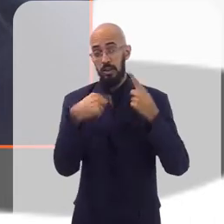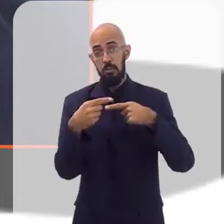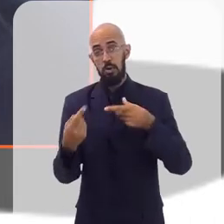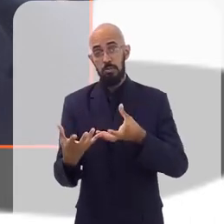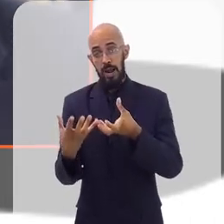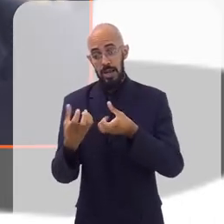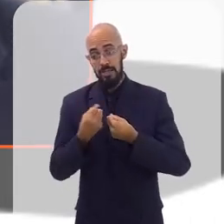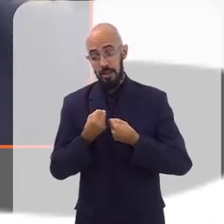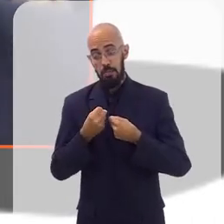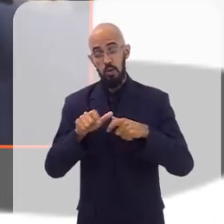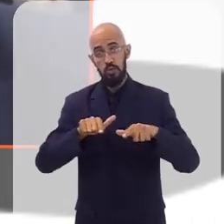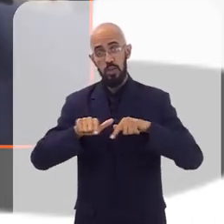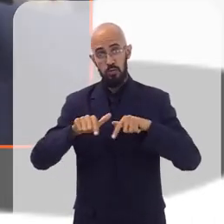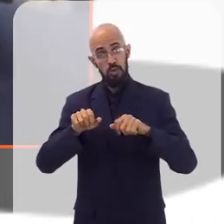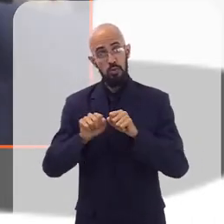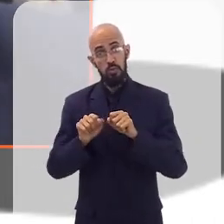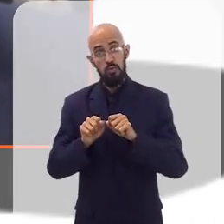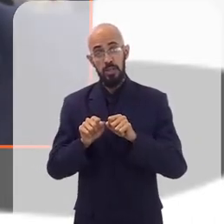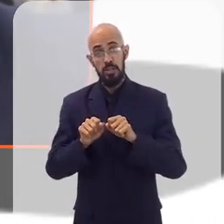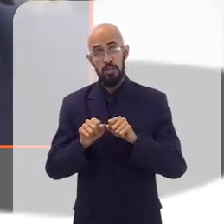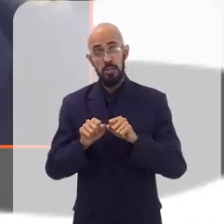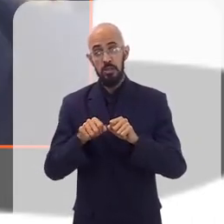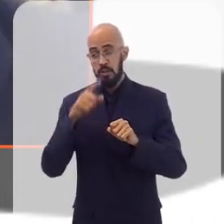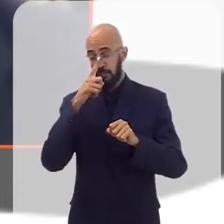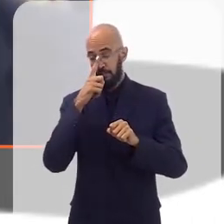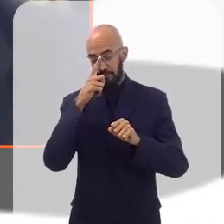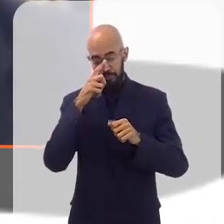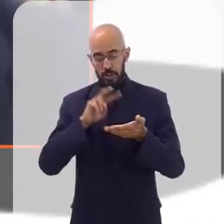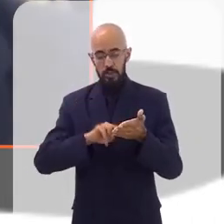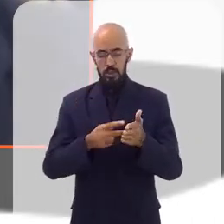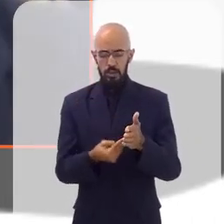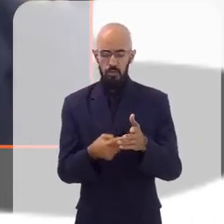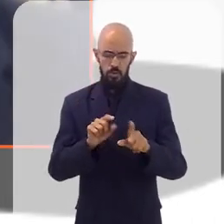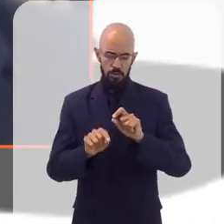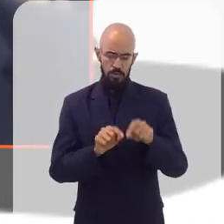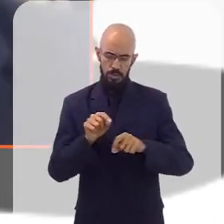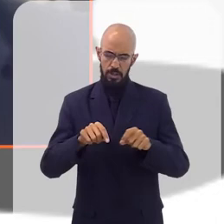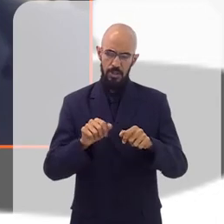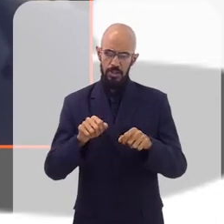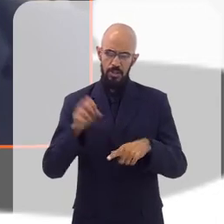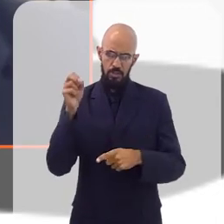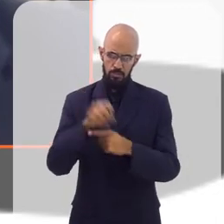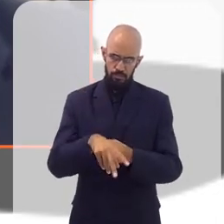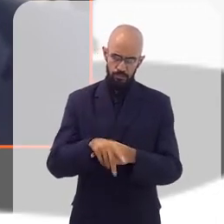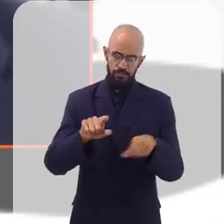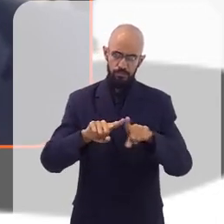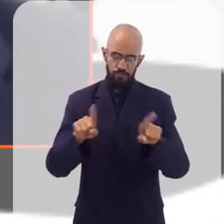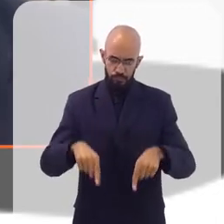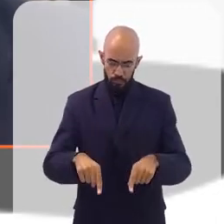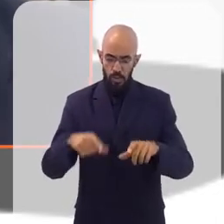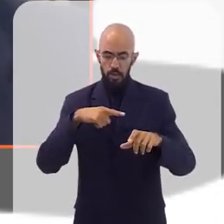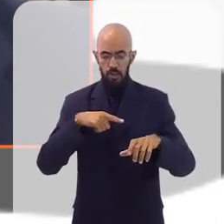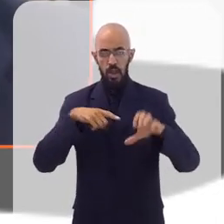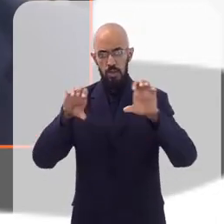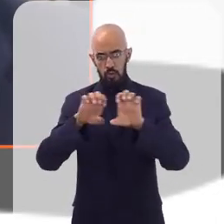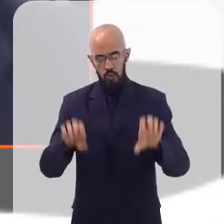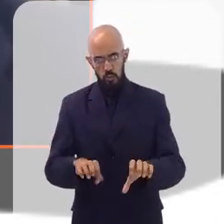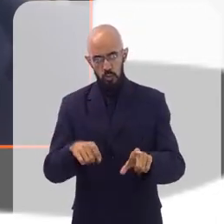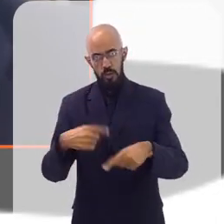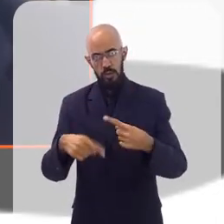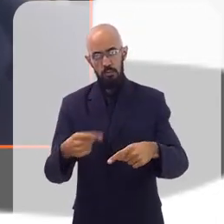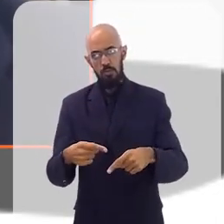de receber aquilo aquele serviço que foi prestado ou seja diz contrata profissionais têm a estrutura